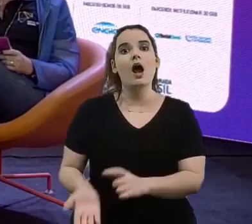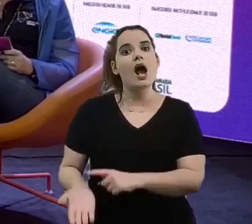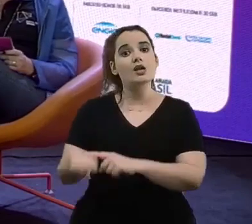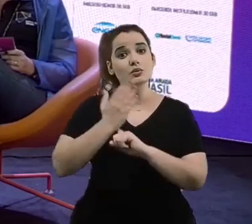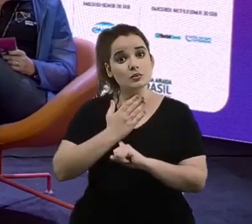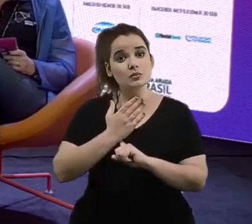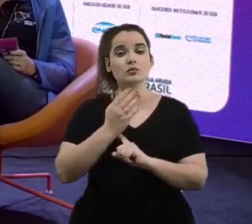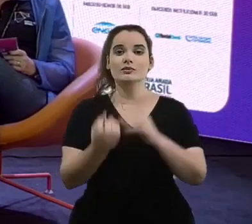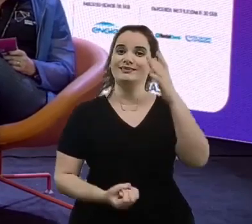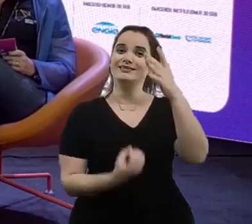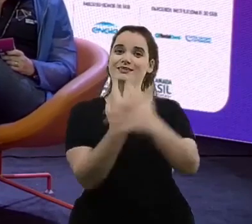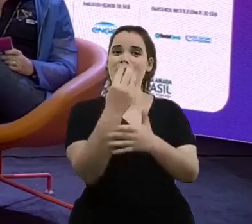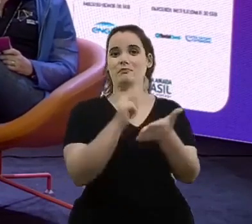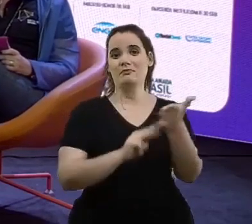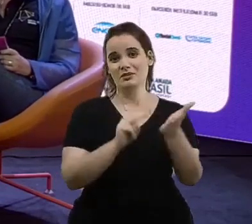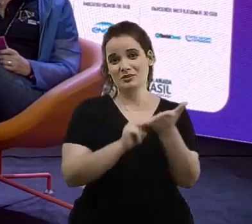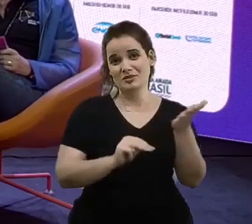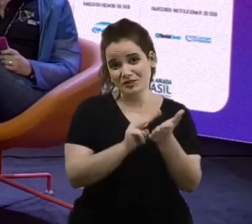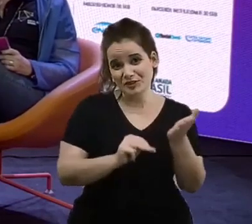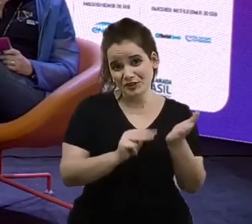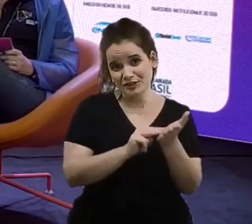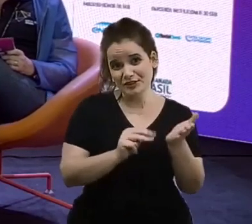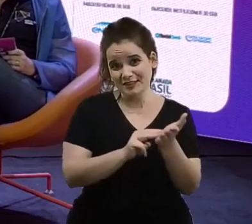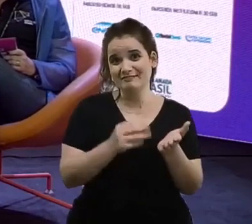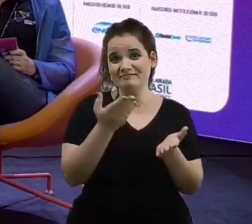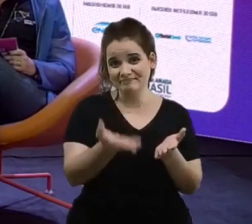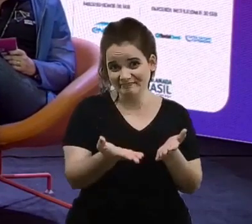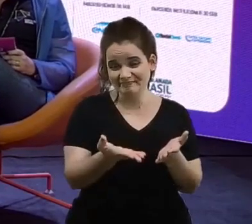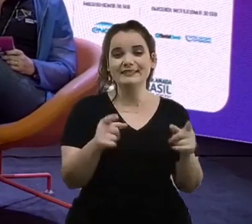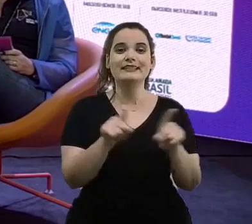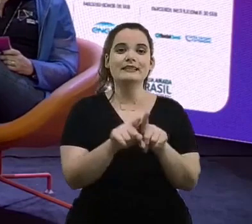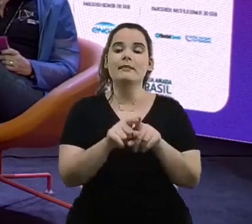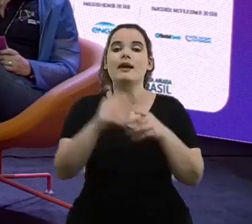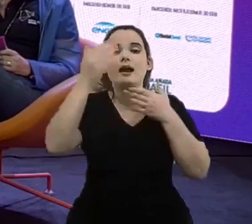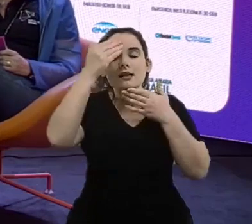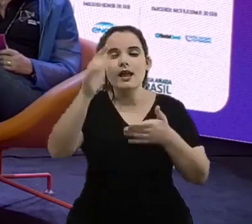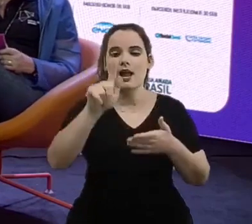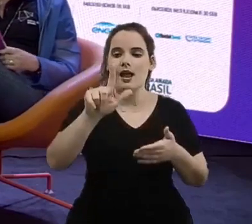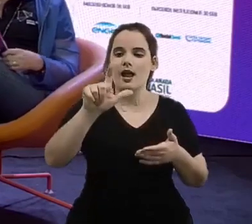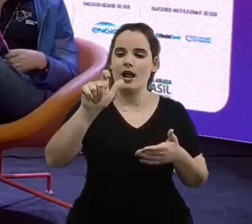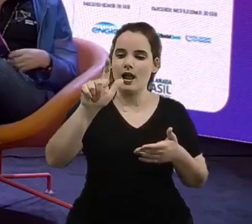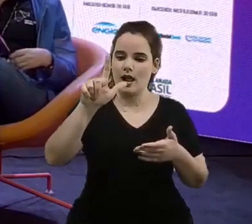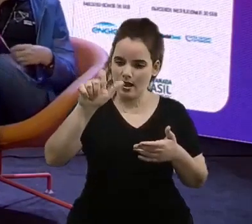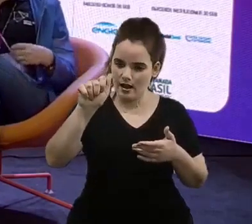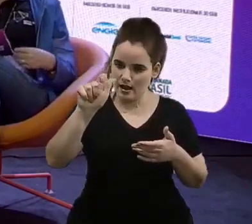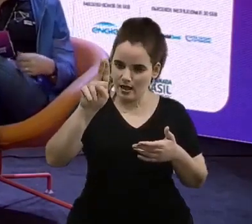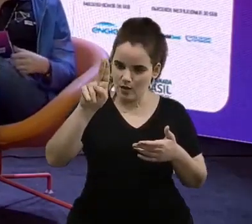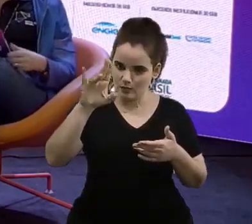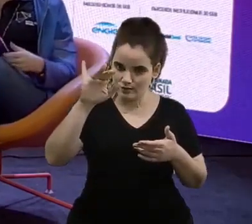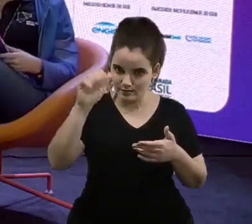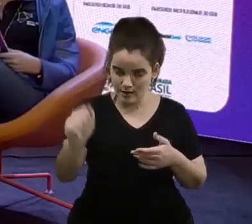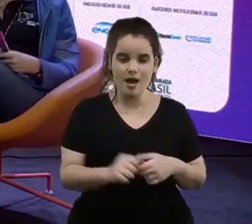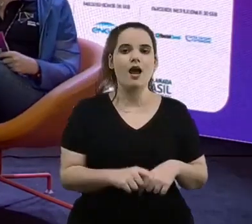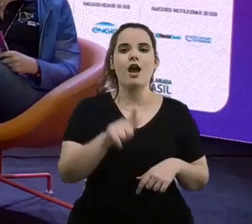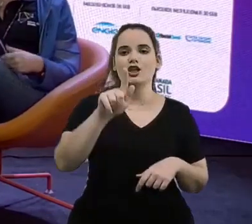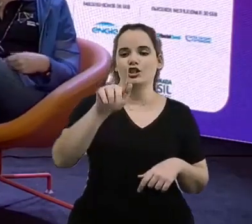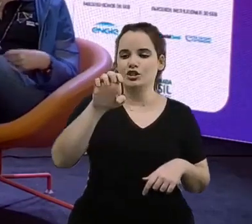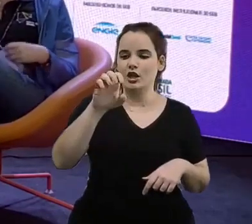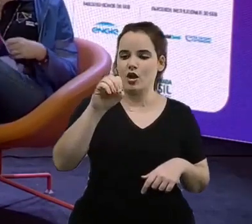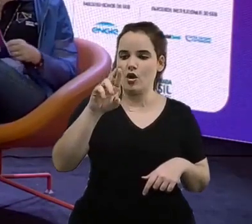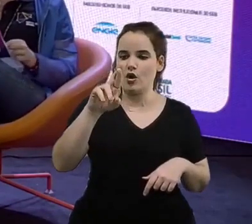frase de Marília, que faz parte da nossa equipe, né, o maior desafio de nossas vidas promoveu também a construção das maiores redes